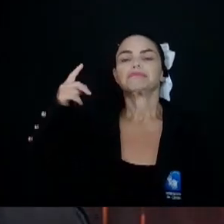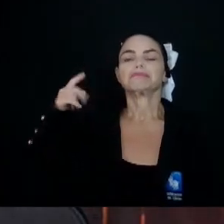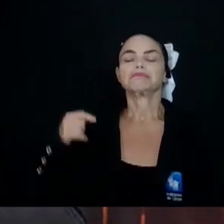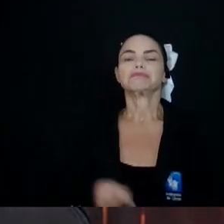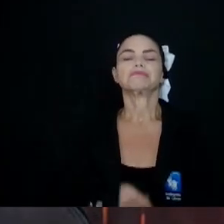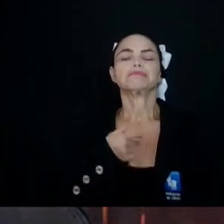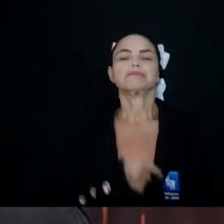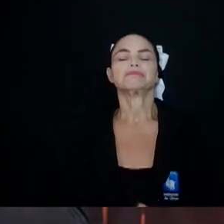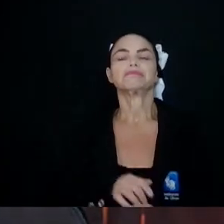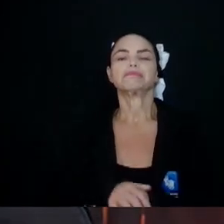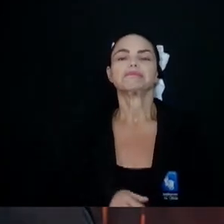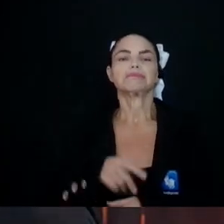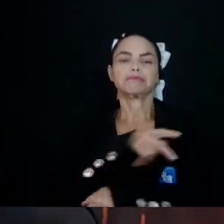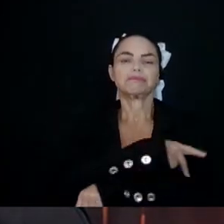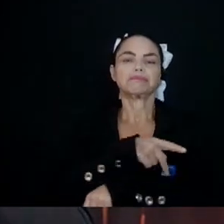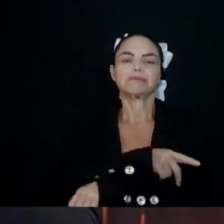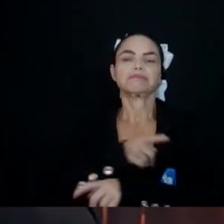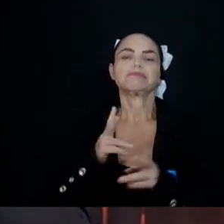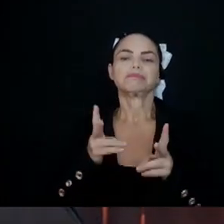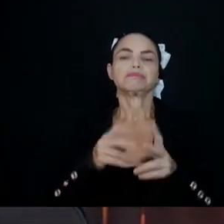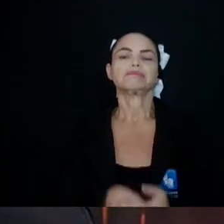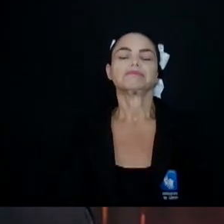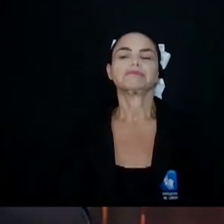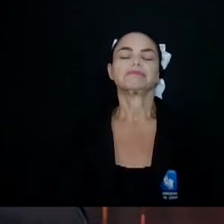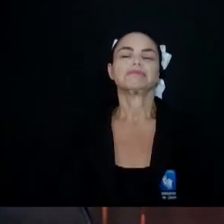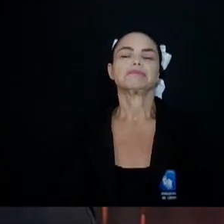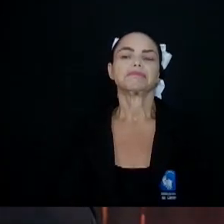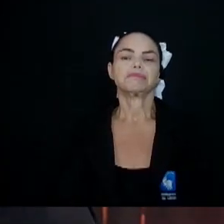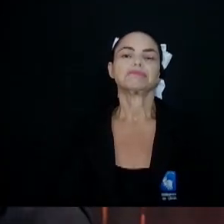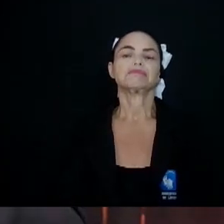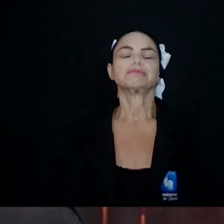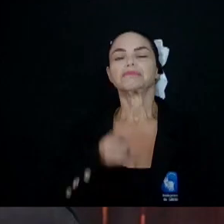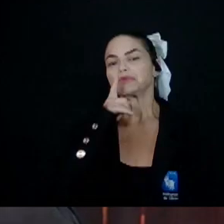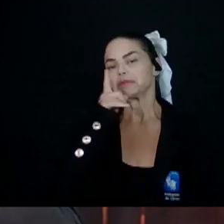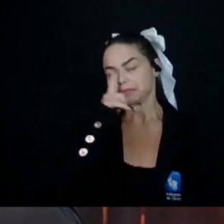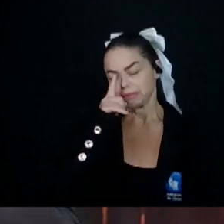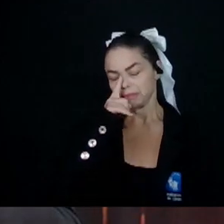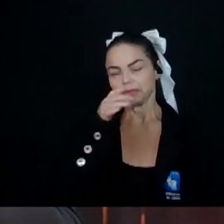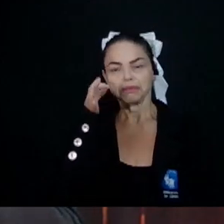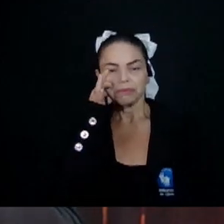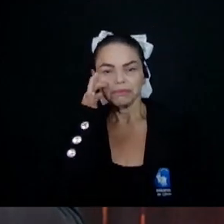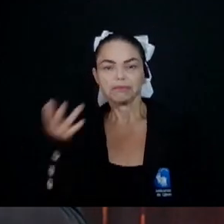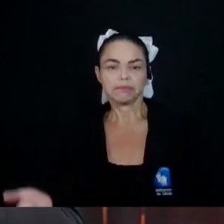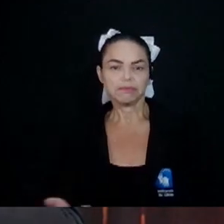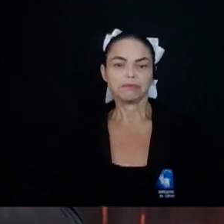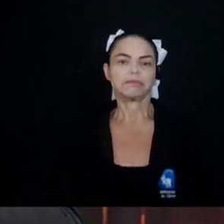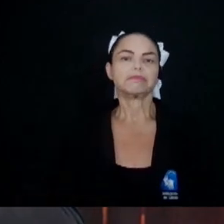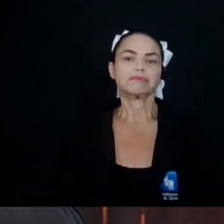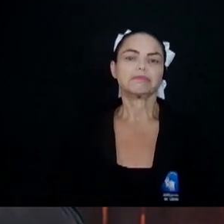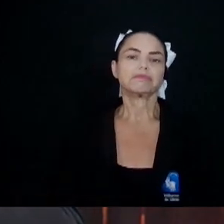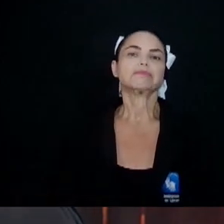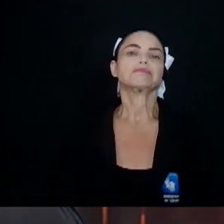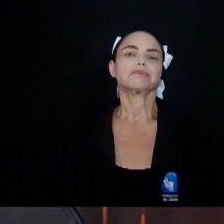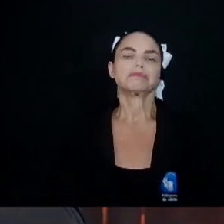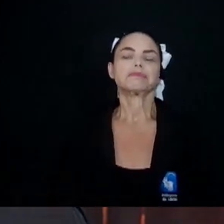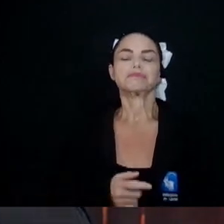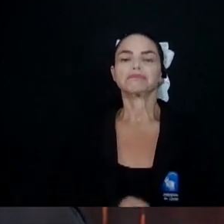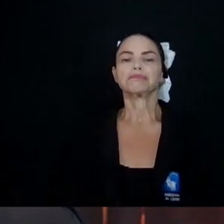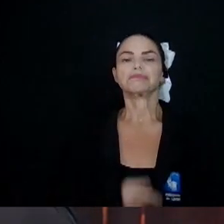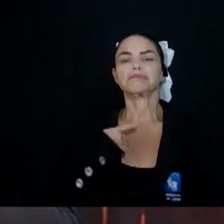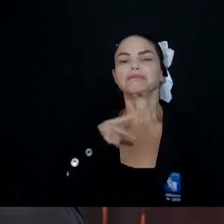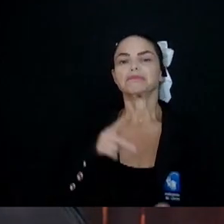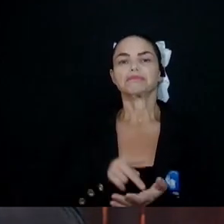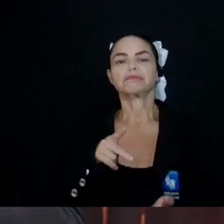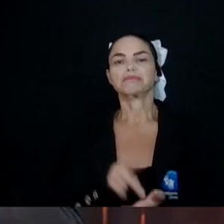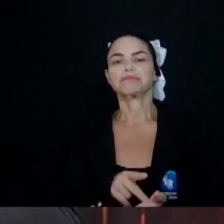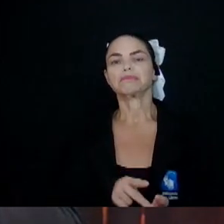ia para a praça, o pai sempre estava ali, de alguma forma, o pai ou a mãe, observando o que aquela criança estava fazendo na praça. A realidade é